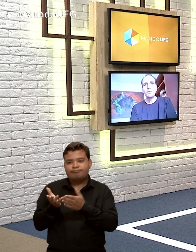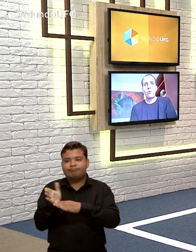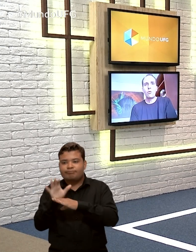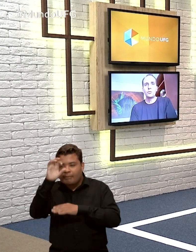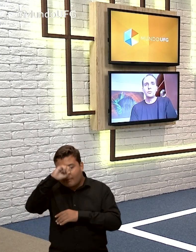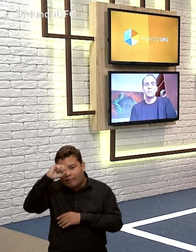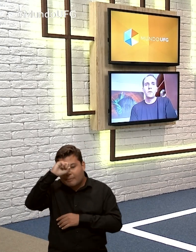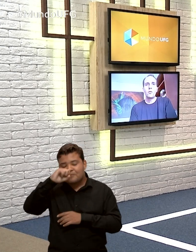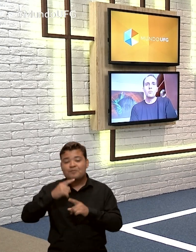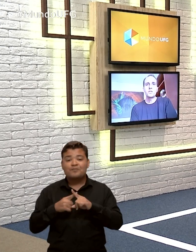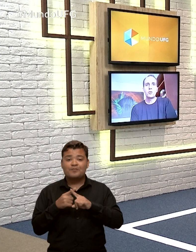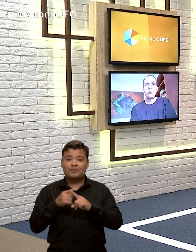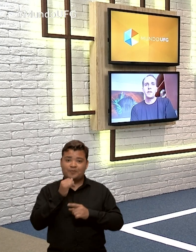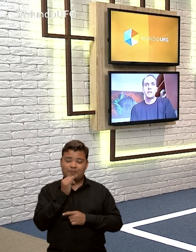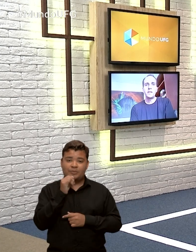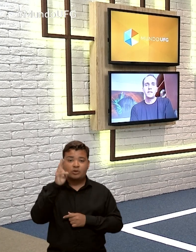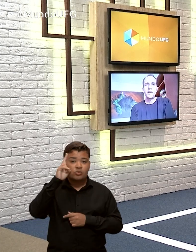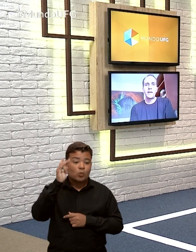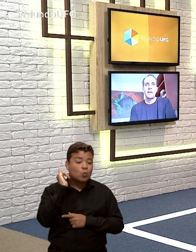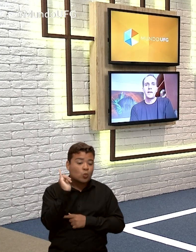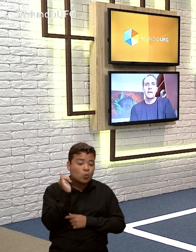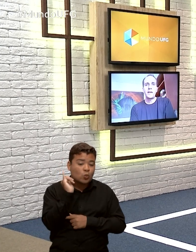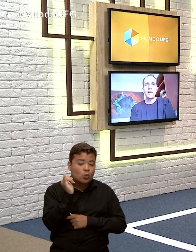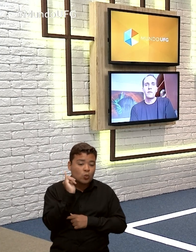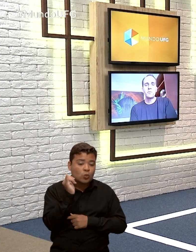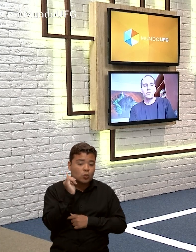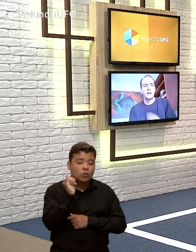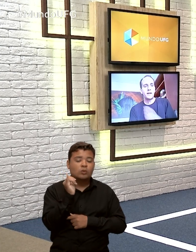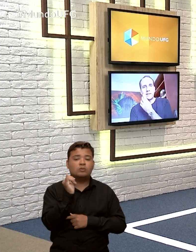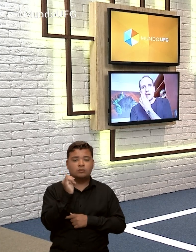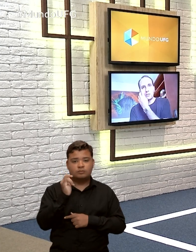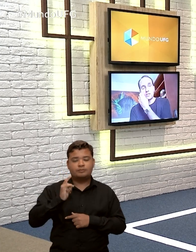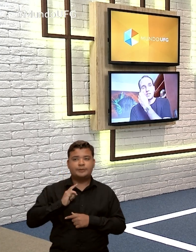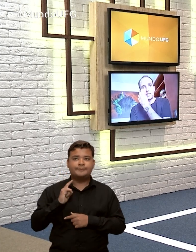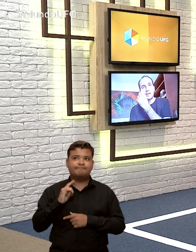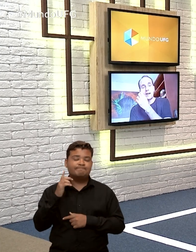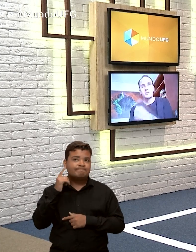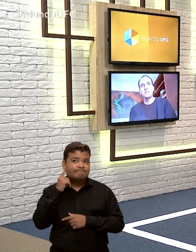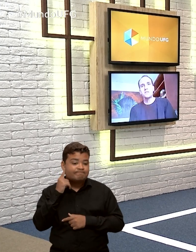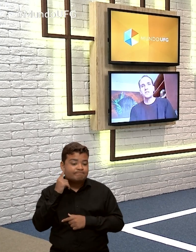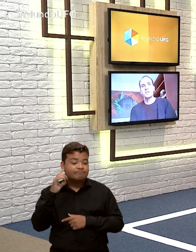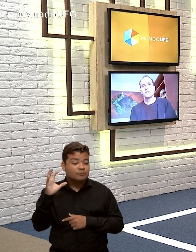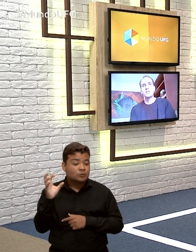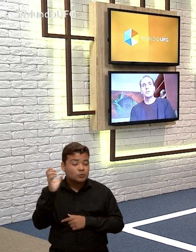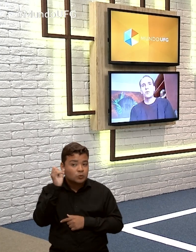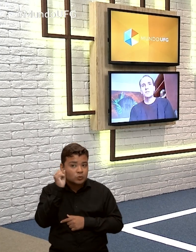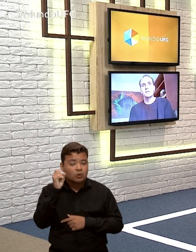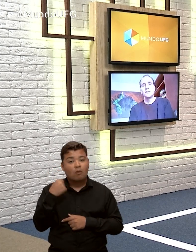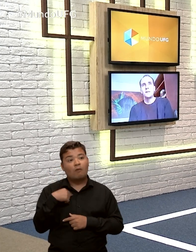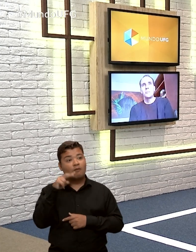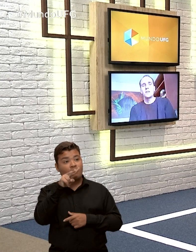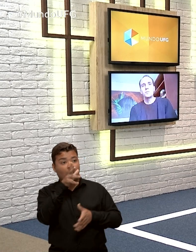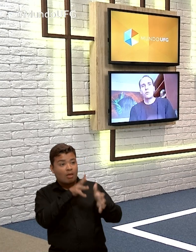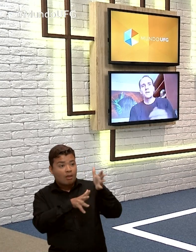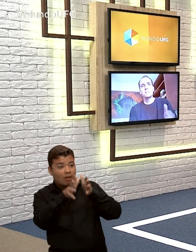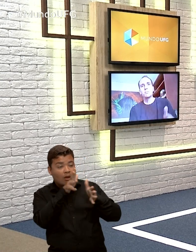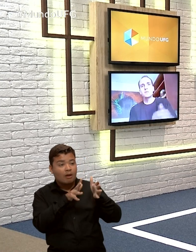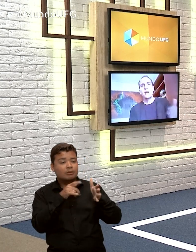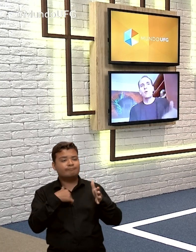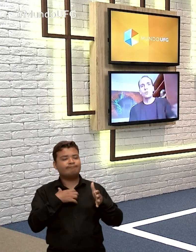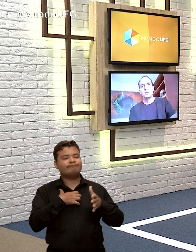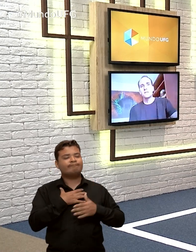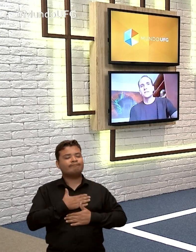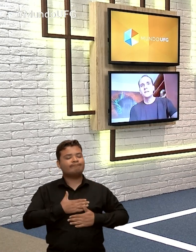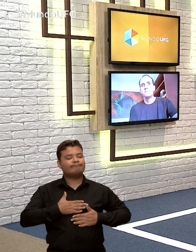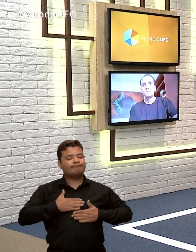ouve um conto, uma história e que é agradável, que cativa a gente, que a gente gosta, a gente começa a